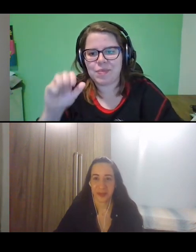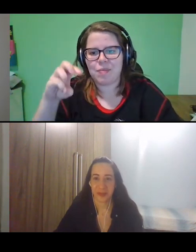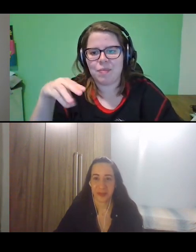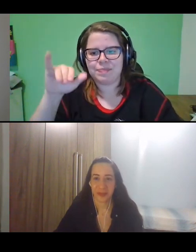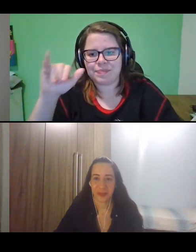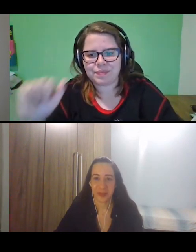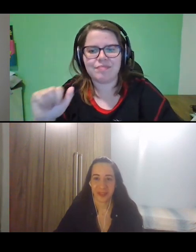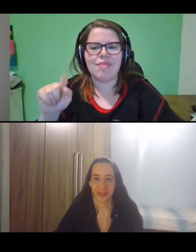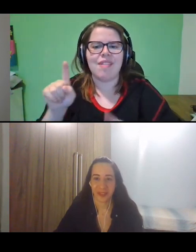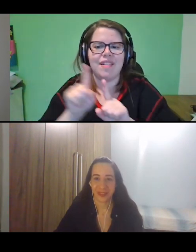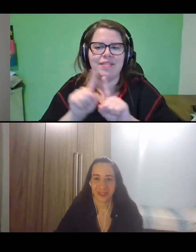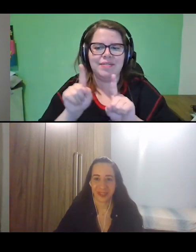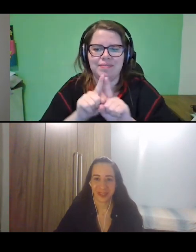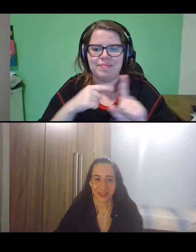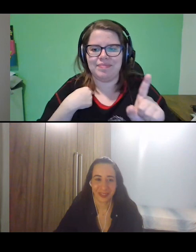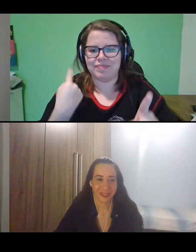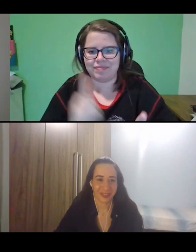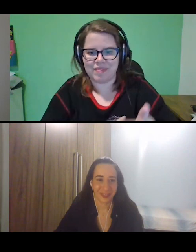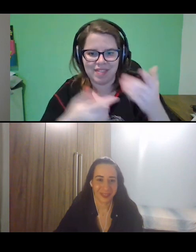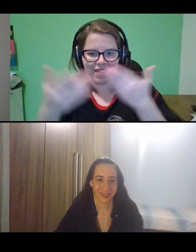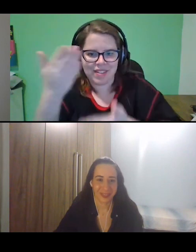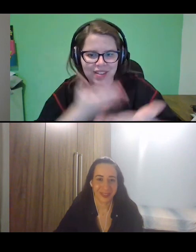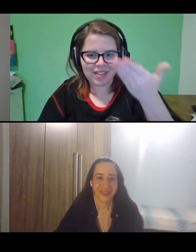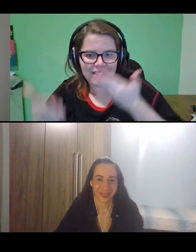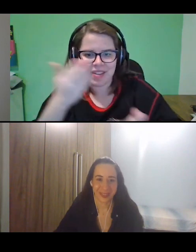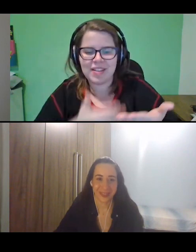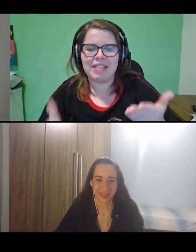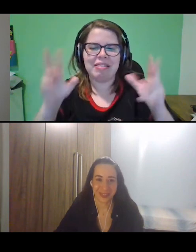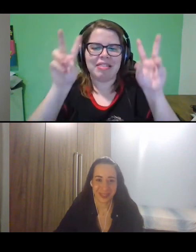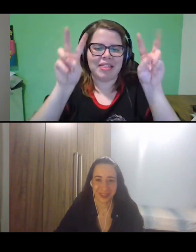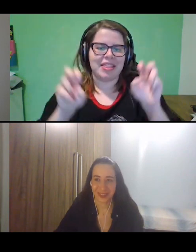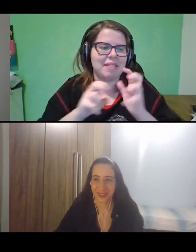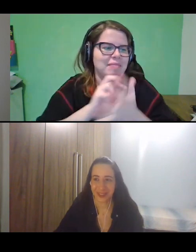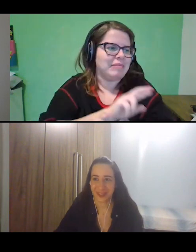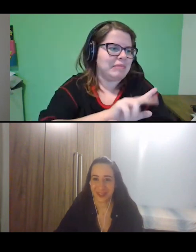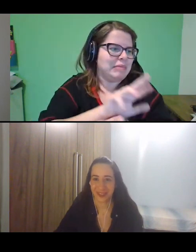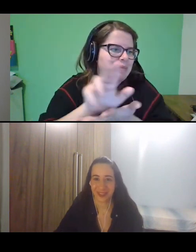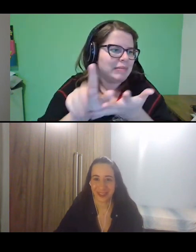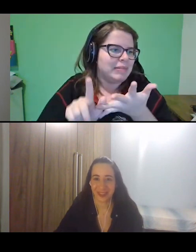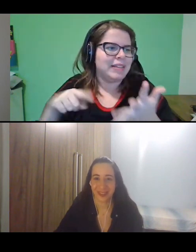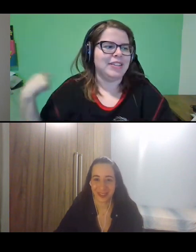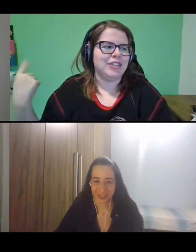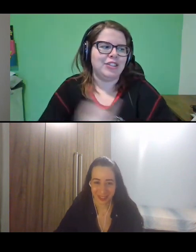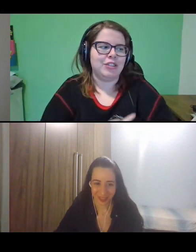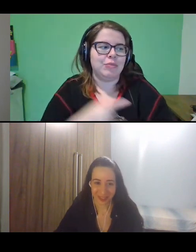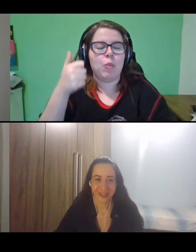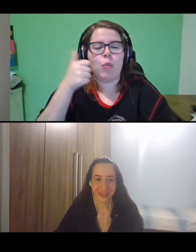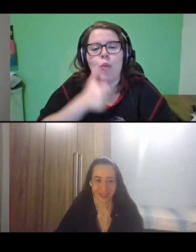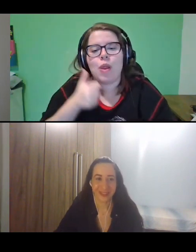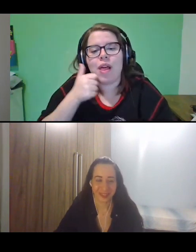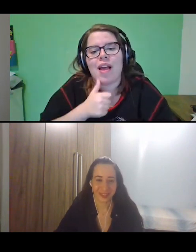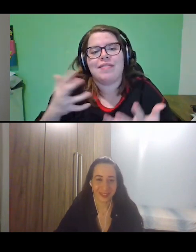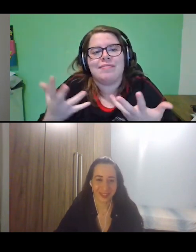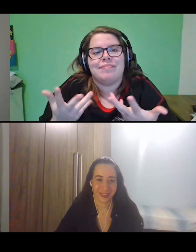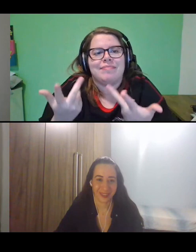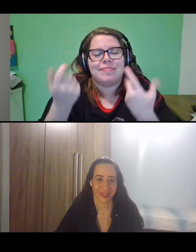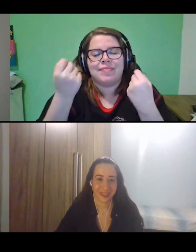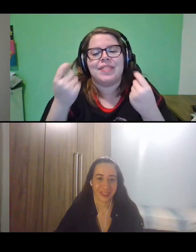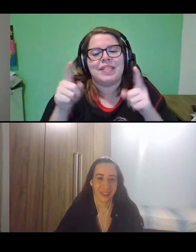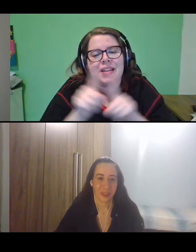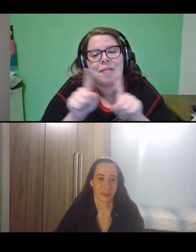gente compartilha aí muitos temas. Aqui dentro da CIT tem muitas mulheres incríveis. Então, a própria,